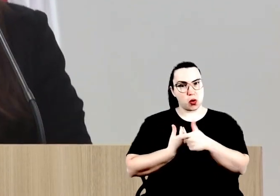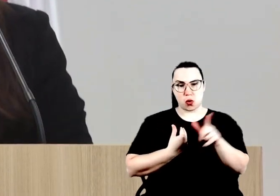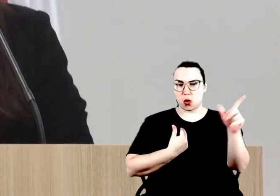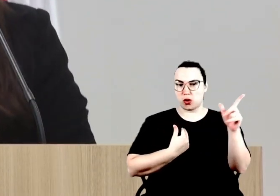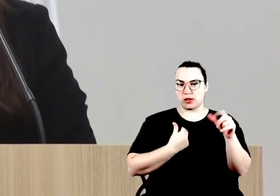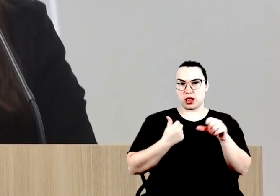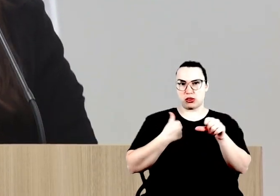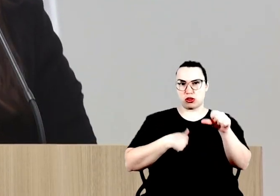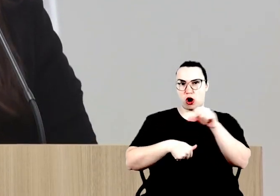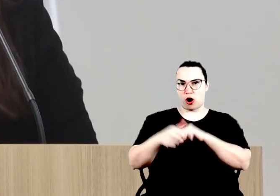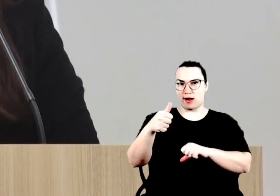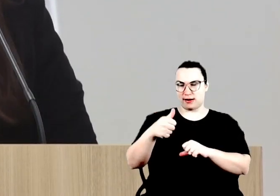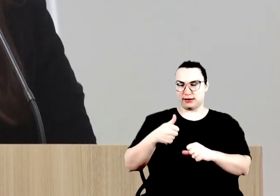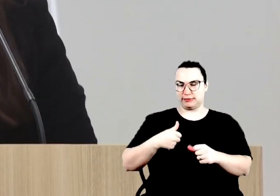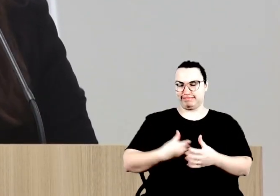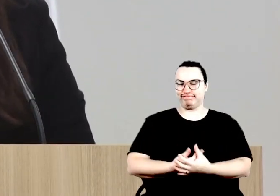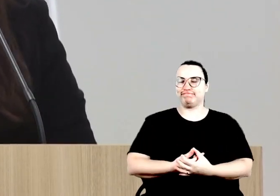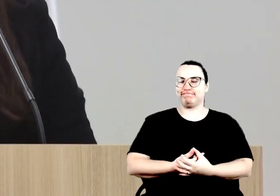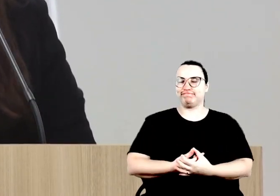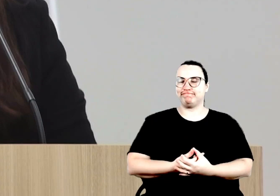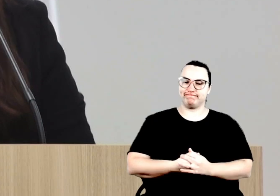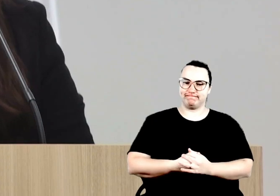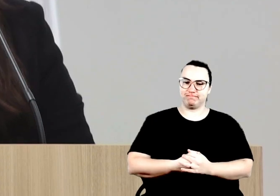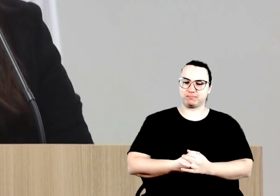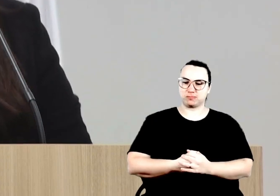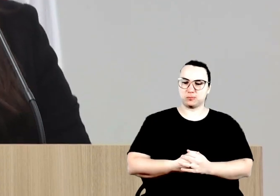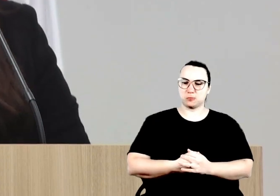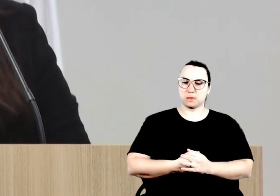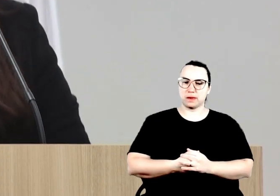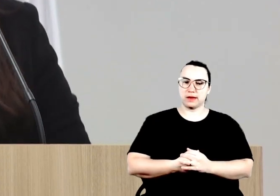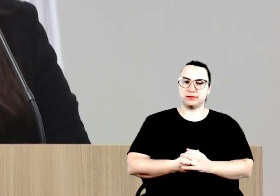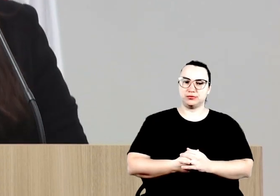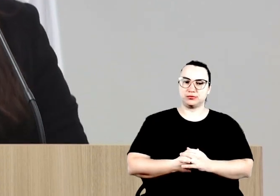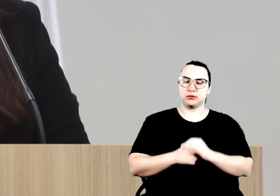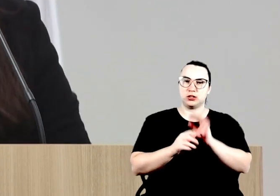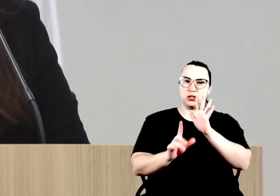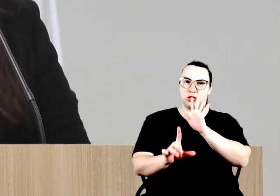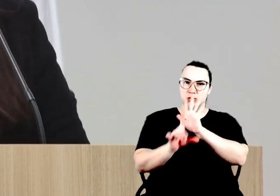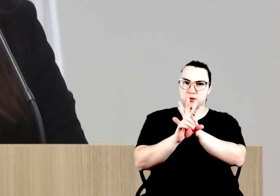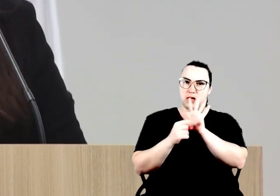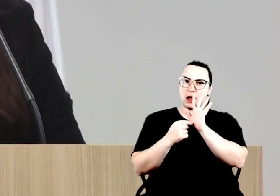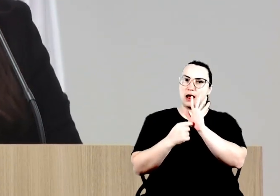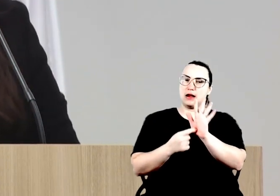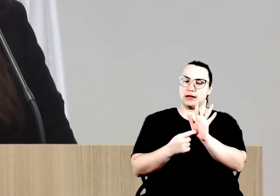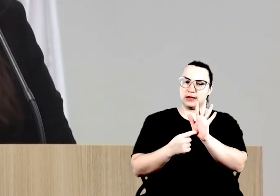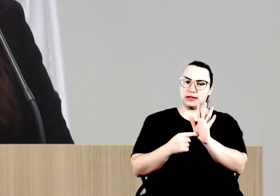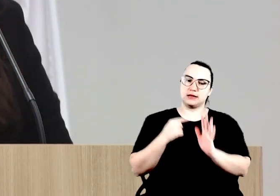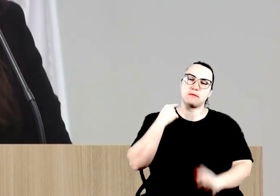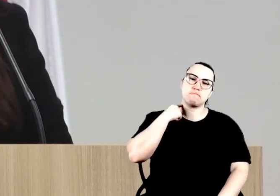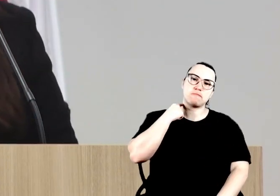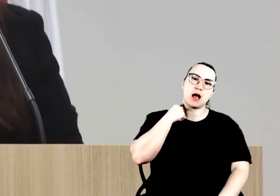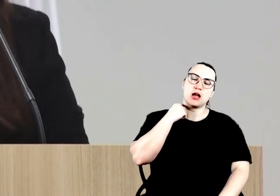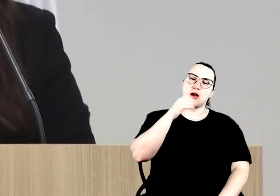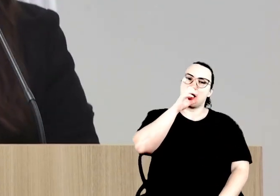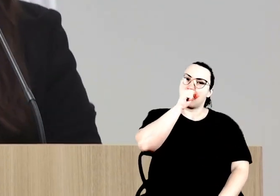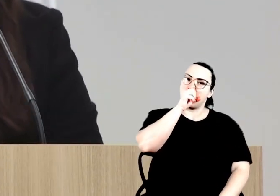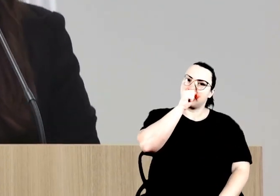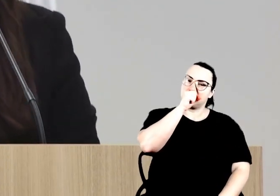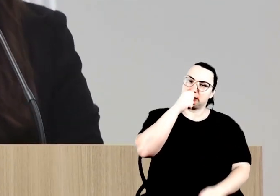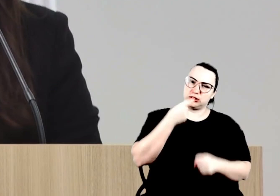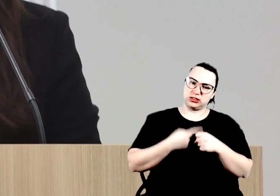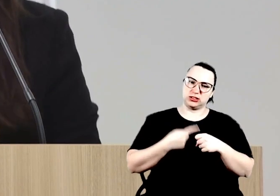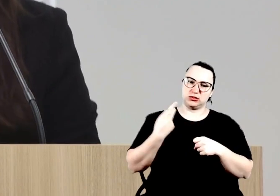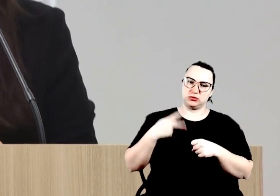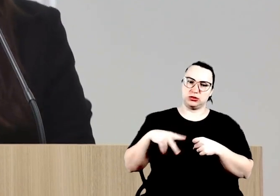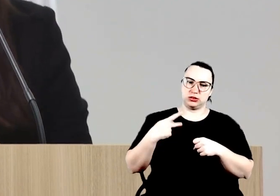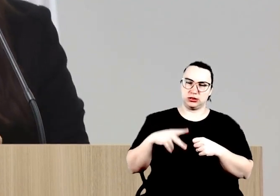troca. Então, com a legislação aprovando, trazendo o Maio Laranja para o nosso município, além